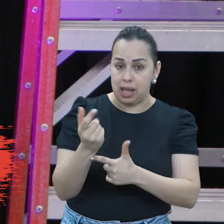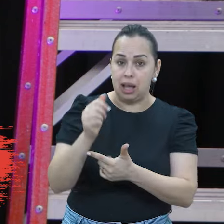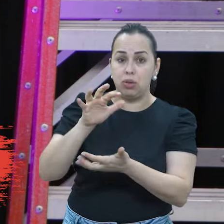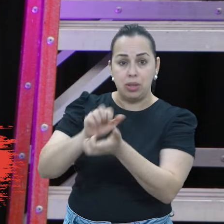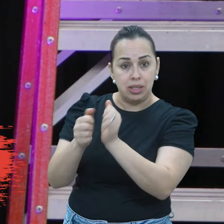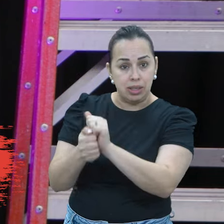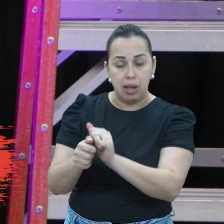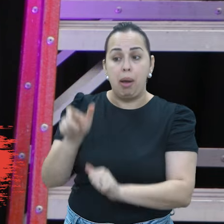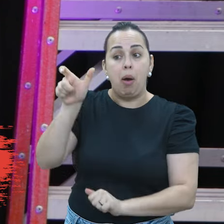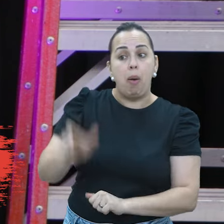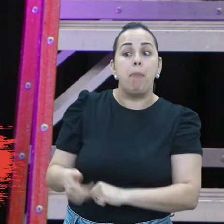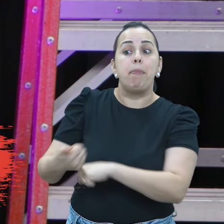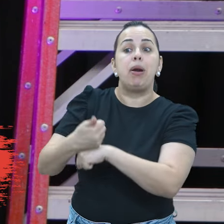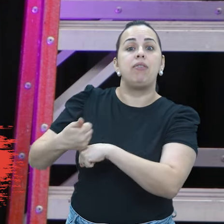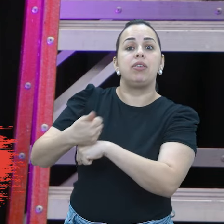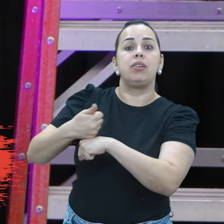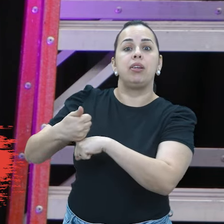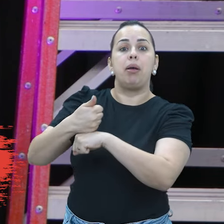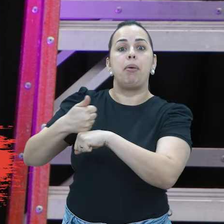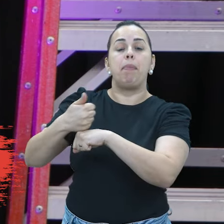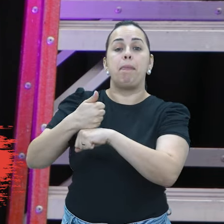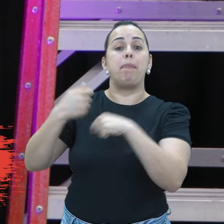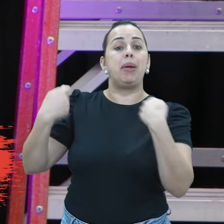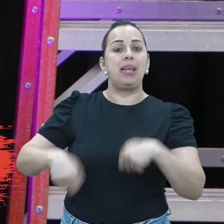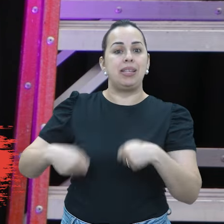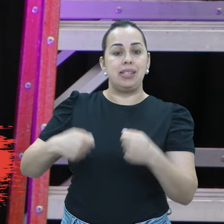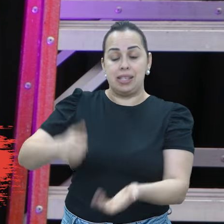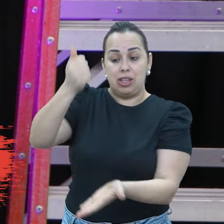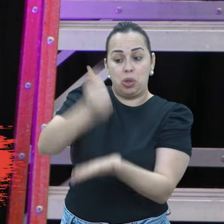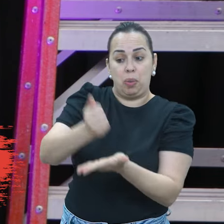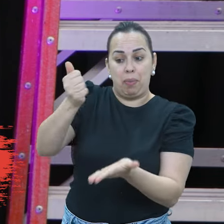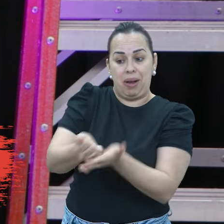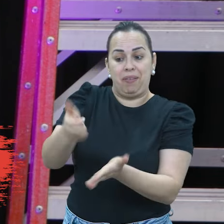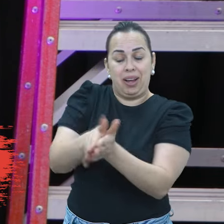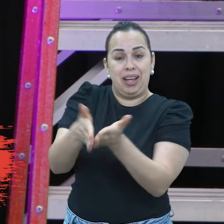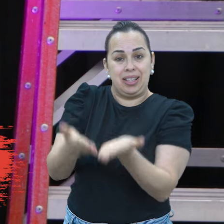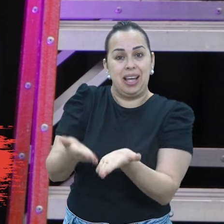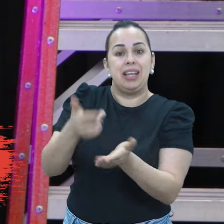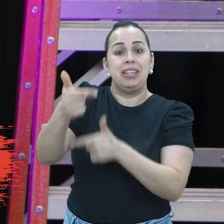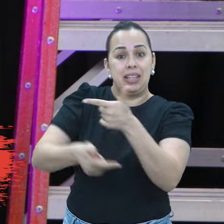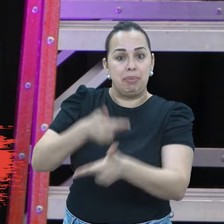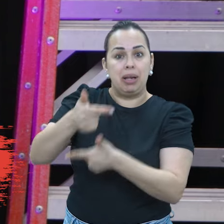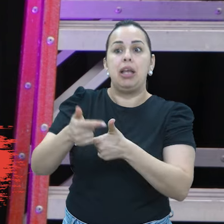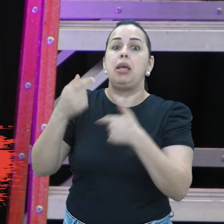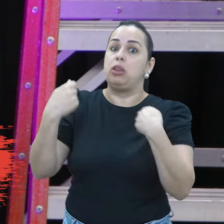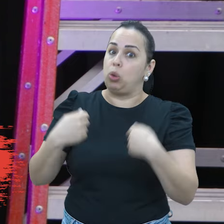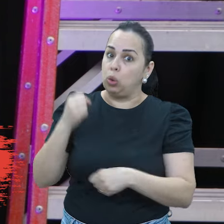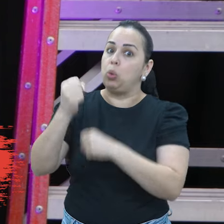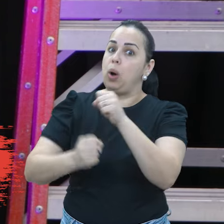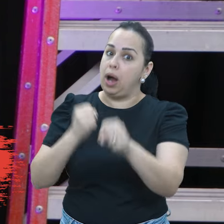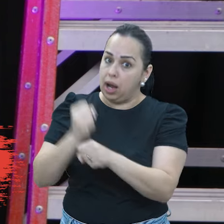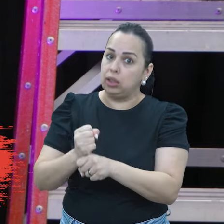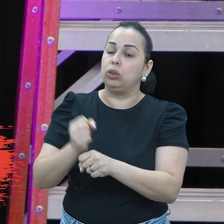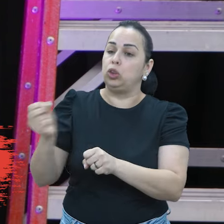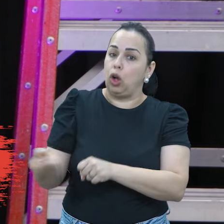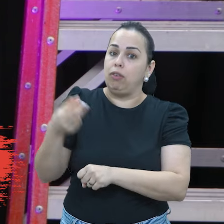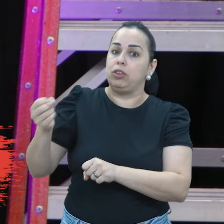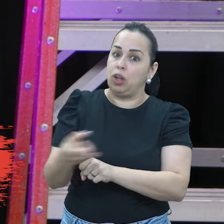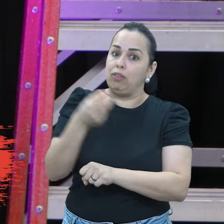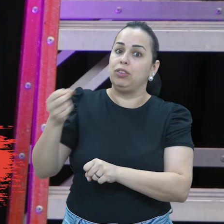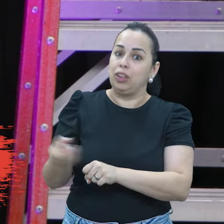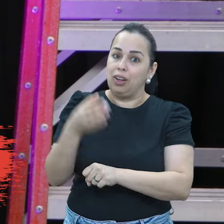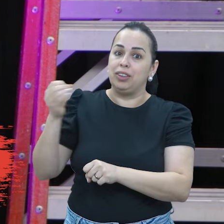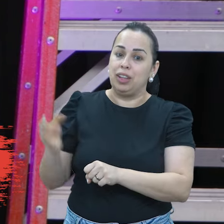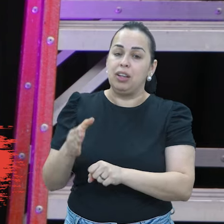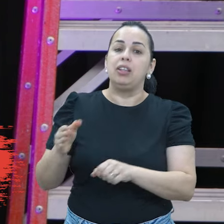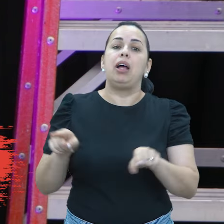dos artesãos. Por exemplo, o profissional deve ser identificado pela Carteira Nacional do Artesão, que precisa ser renovada todo